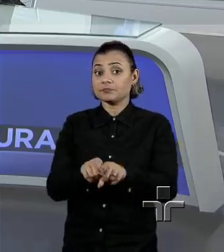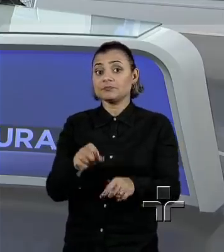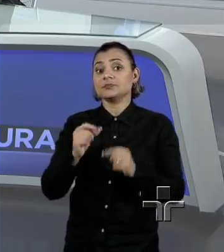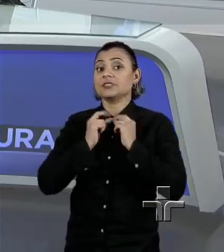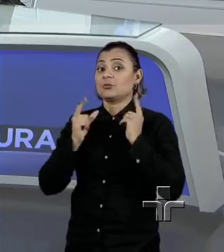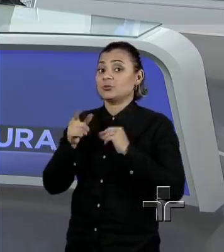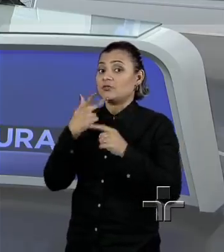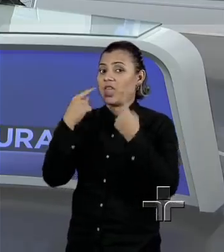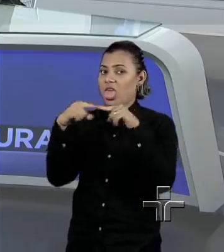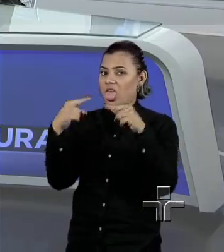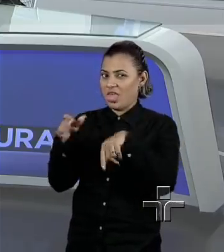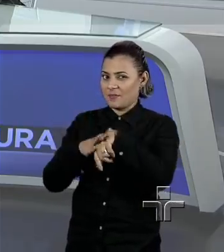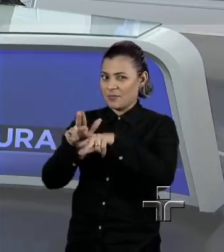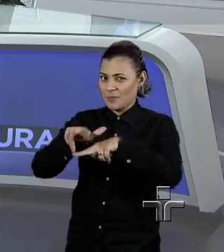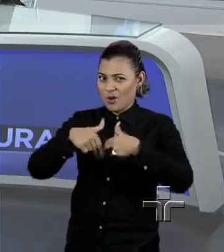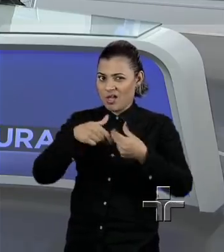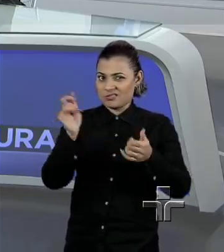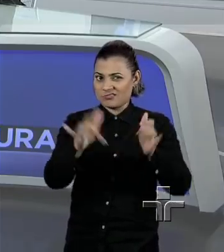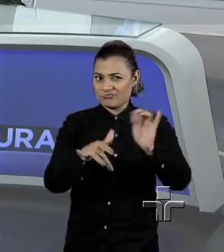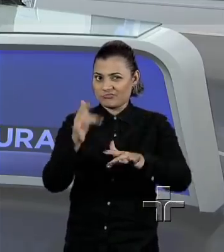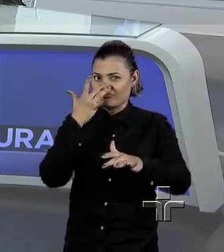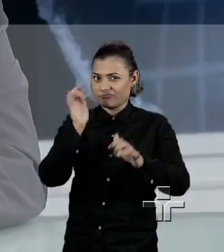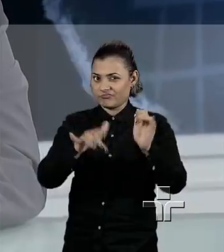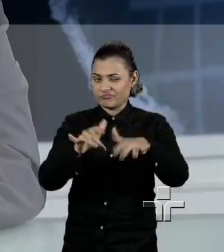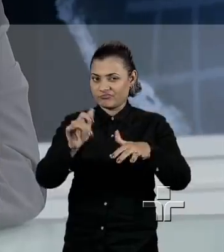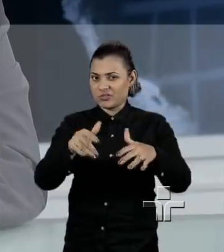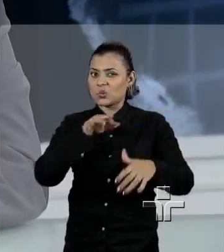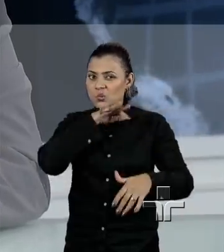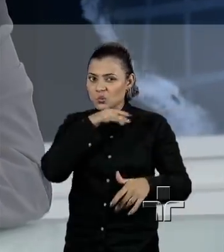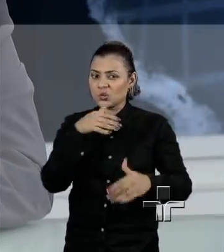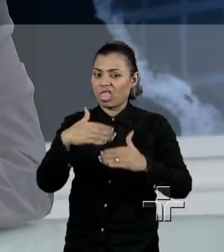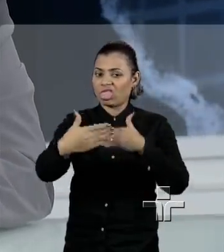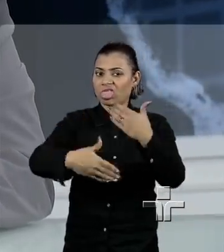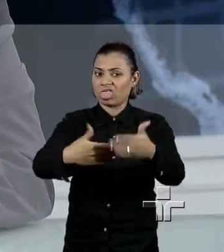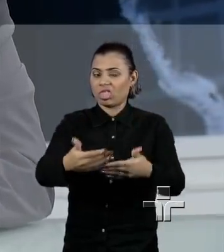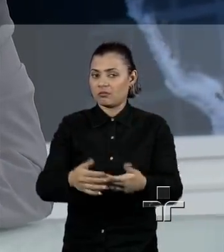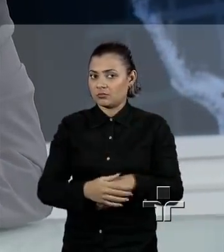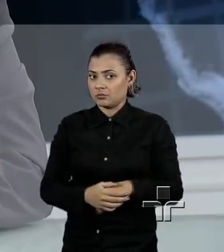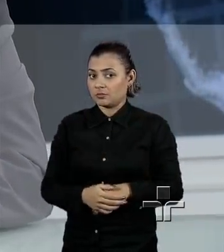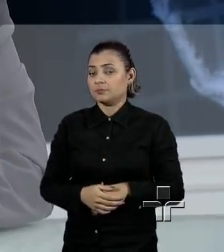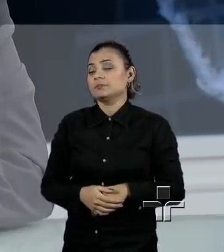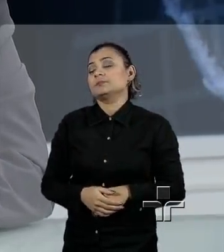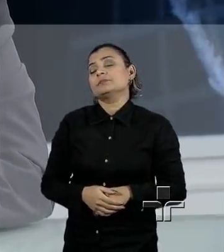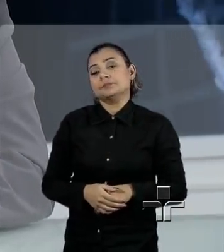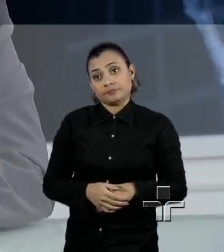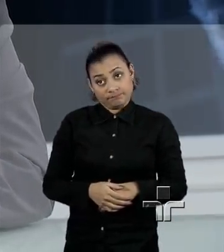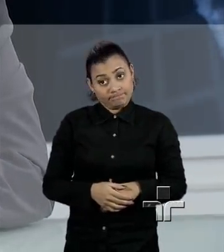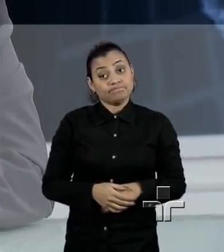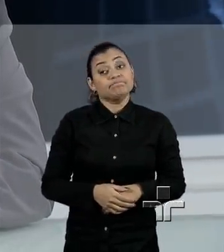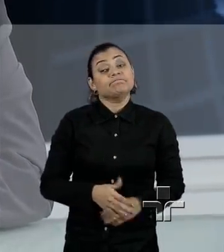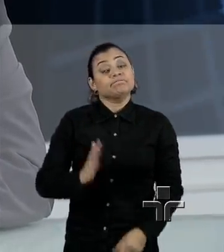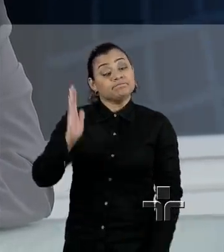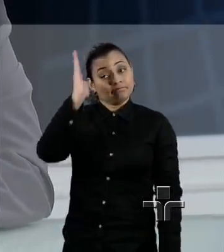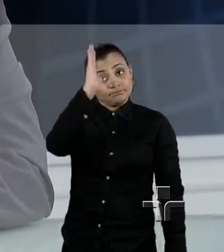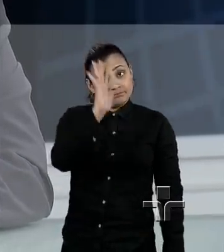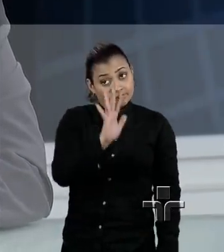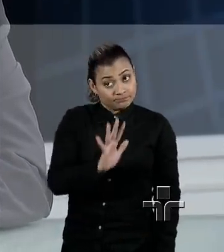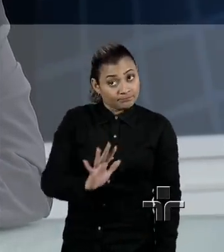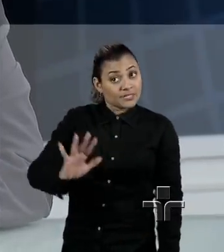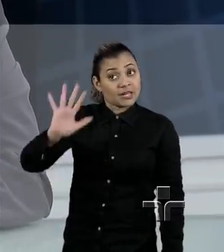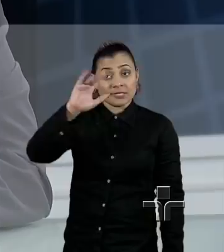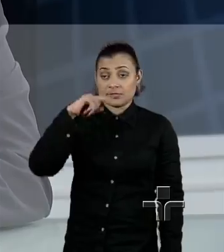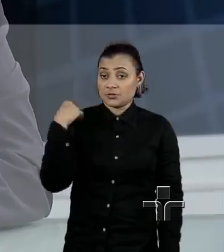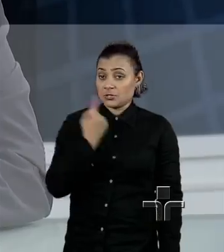bastidores, né, Saldiva? Dá mais tempo para resolver essa questão. Exatamente. O Brasil, lixos, né? A gente